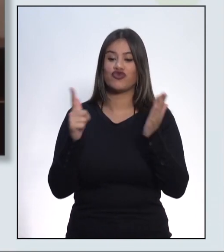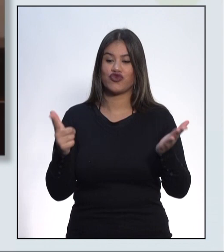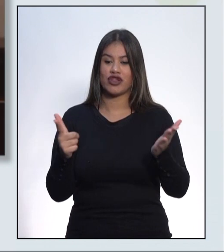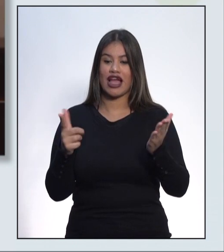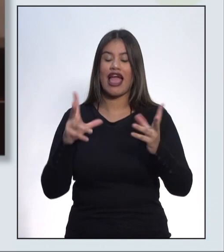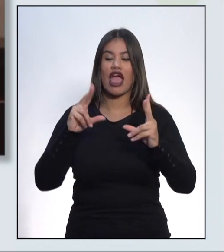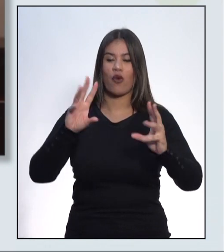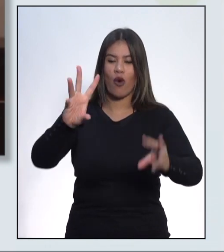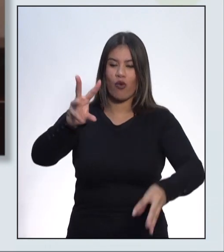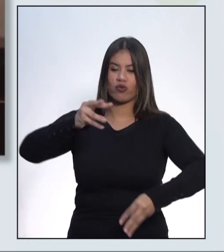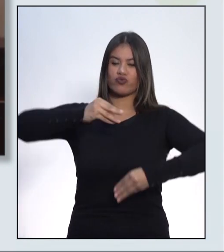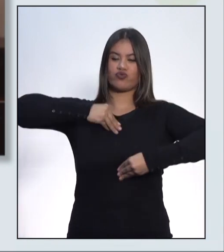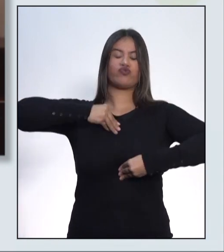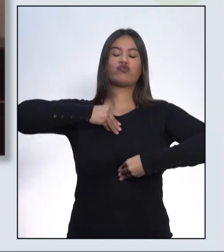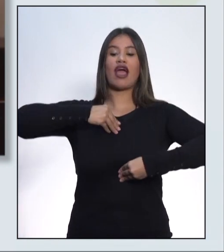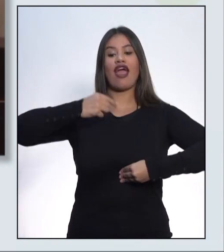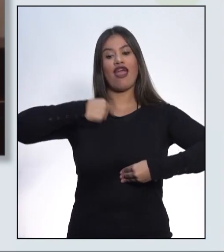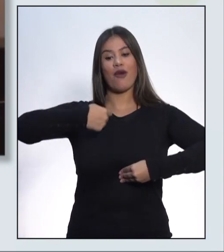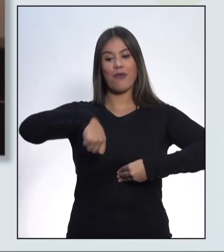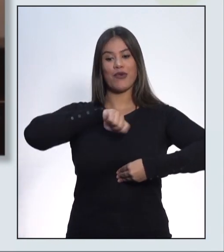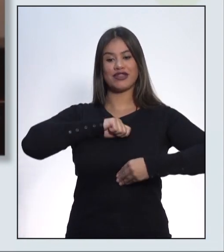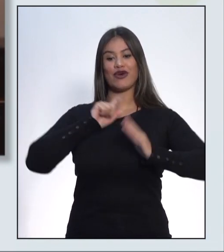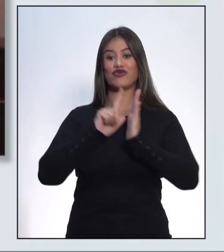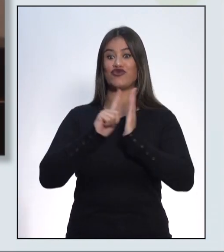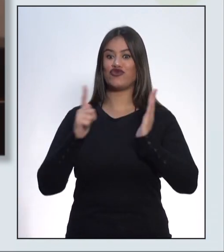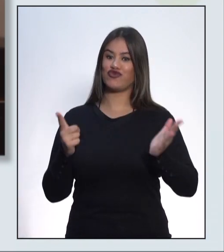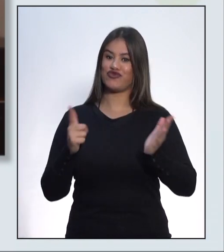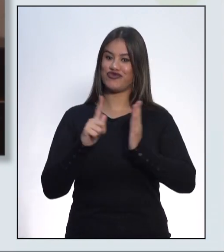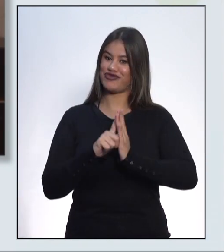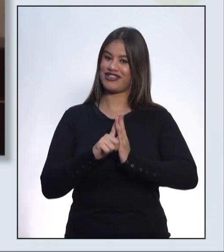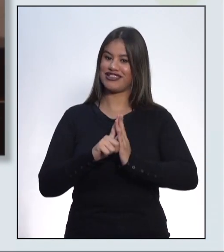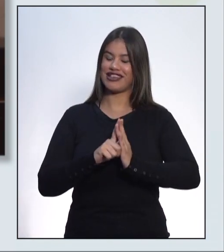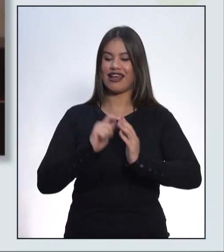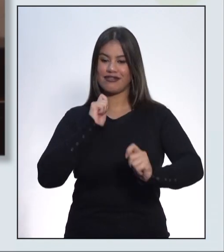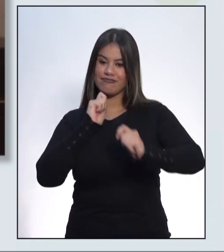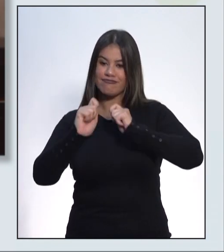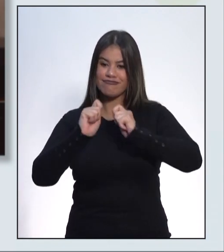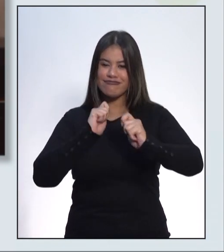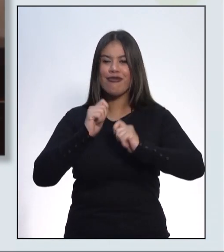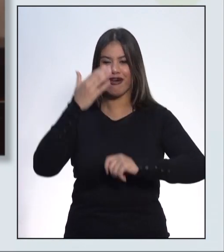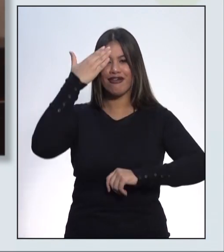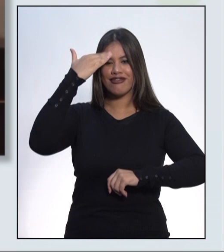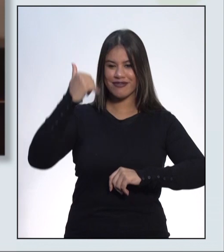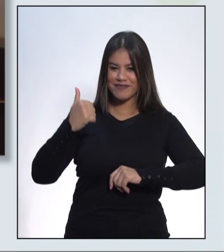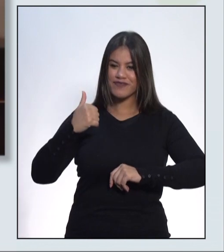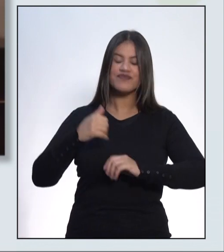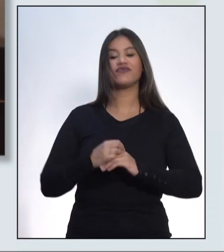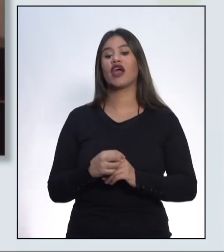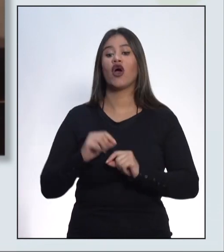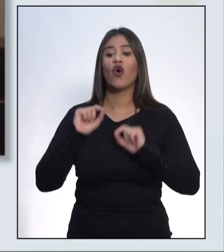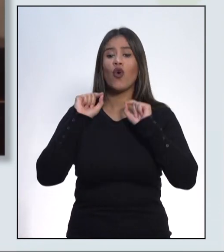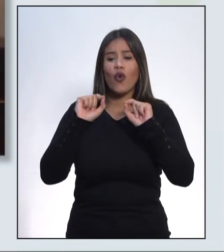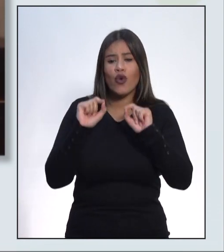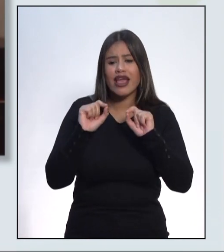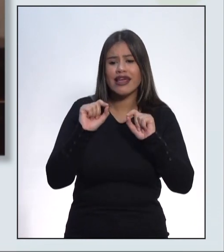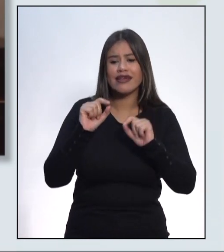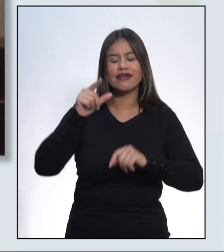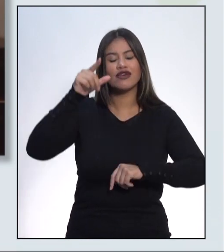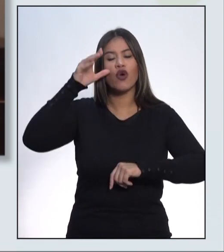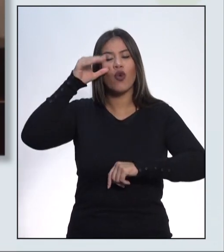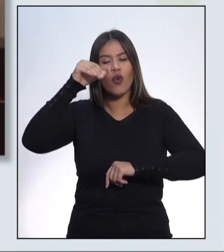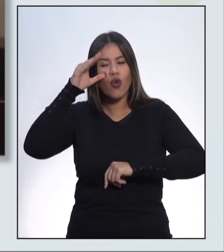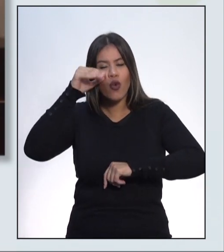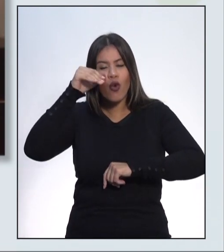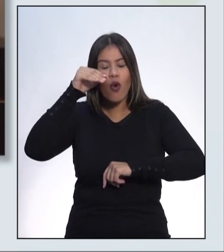de jornalistas. As principais ferramentas de um jornalista são a curiosidade, a observação e a